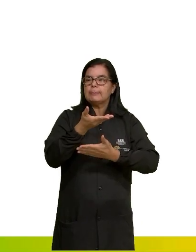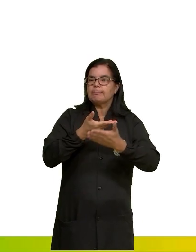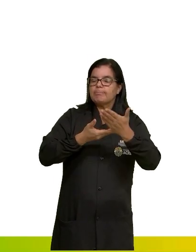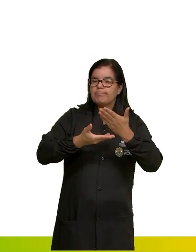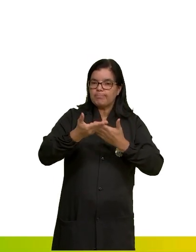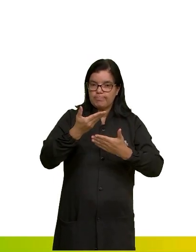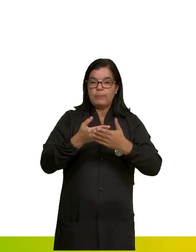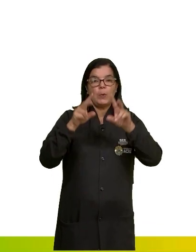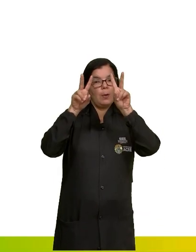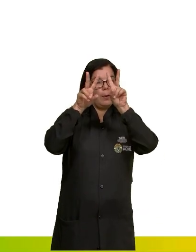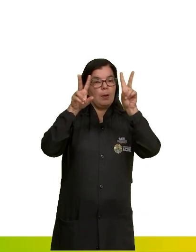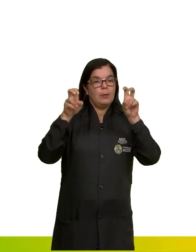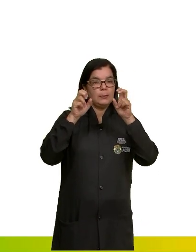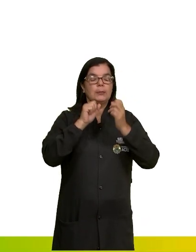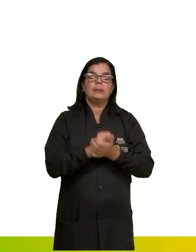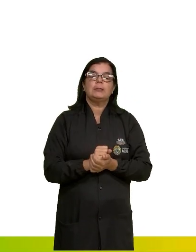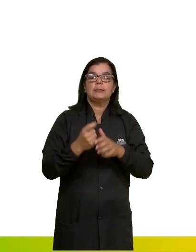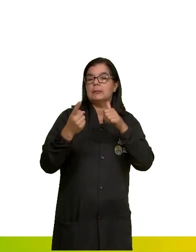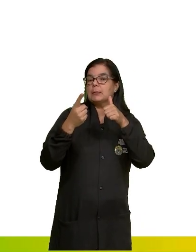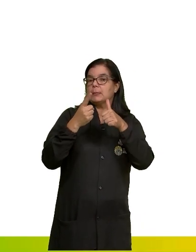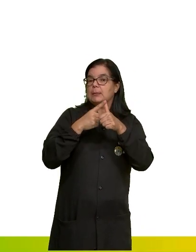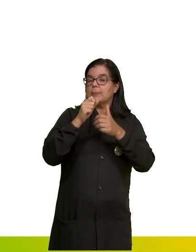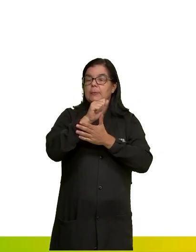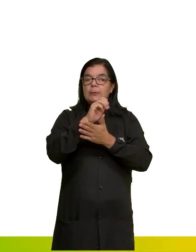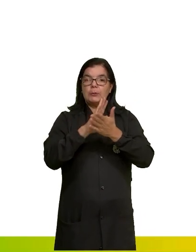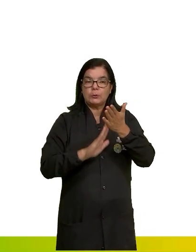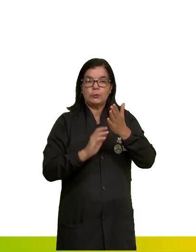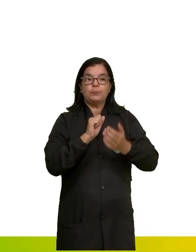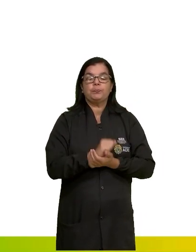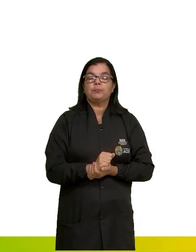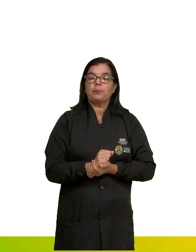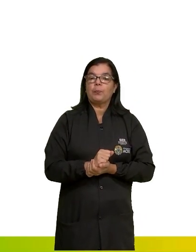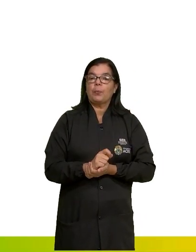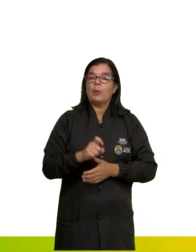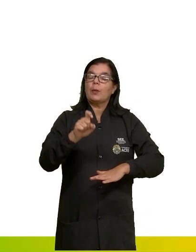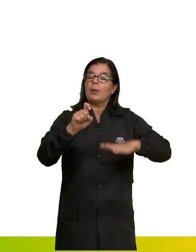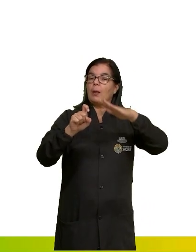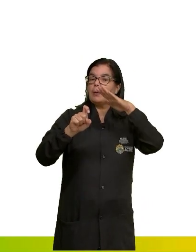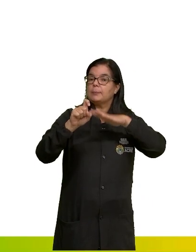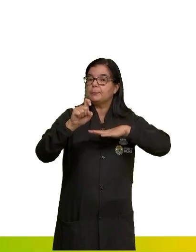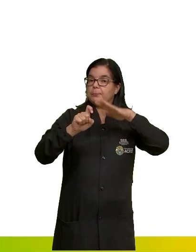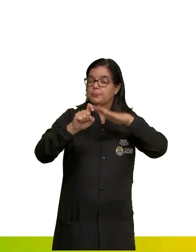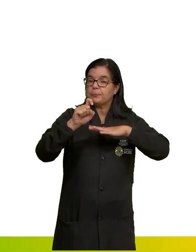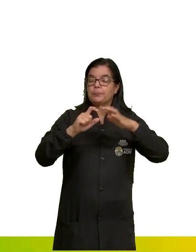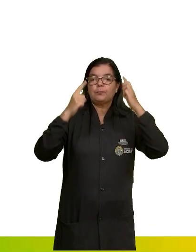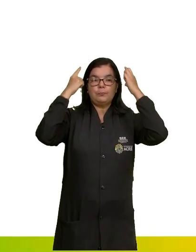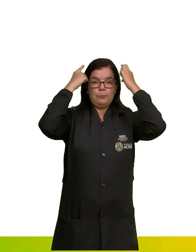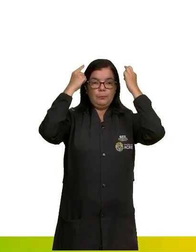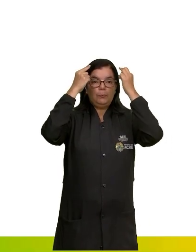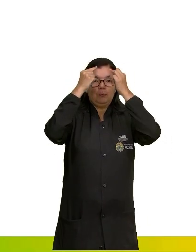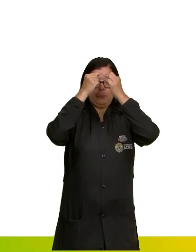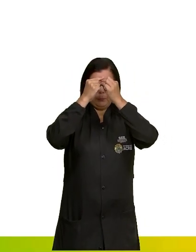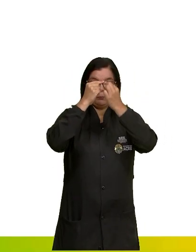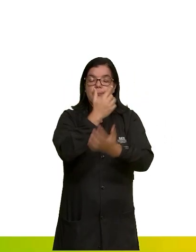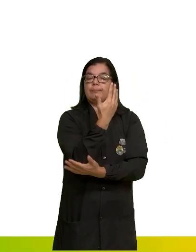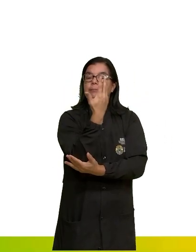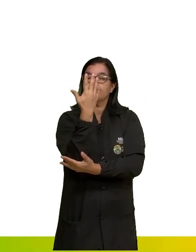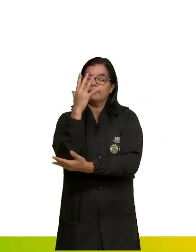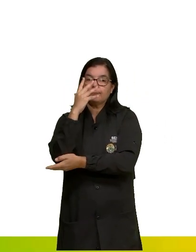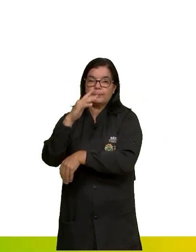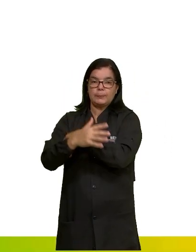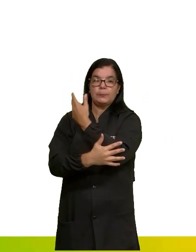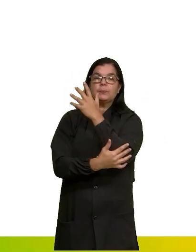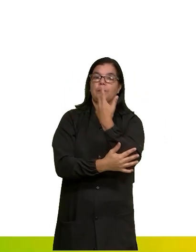relacionadas ao assunto. E a primeira atividade é a seguinte: Na mitologia grega,